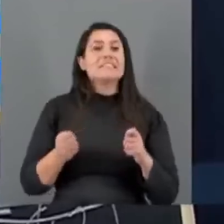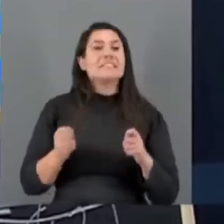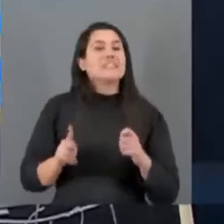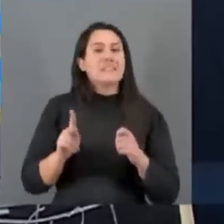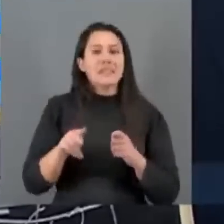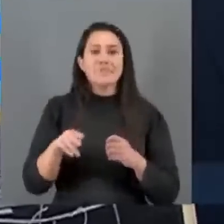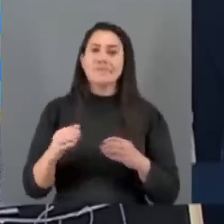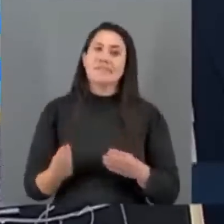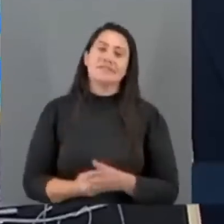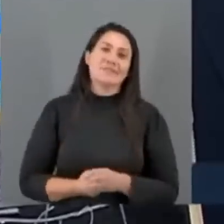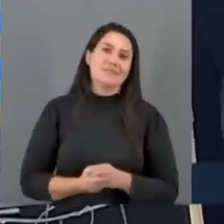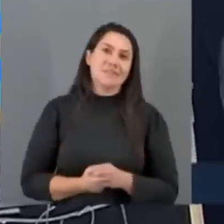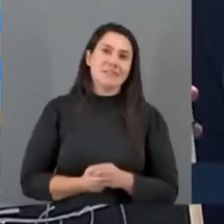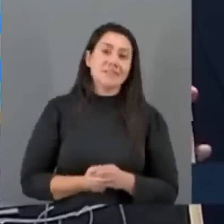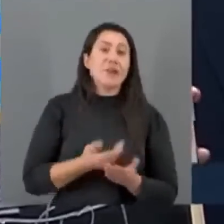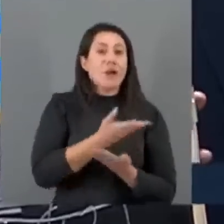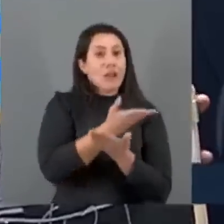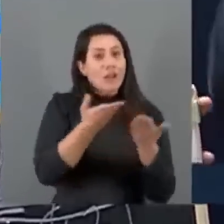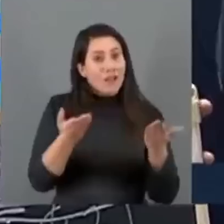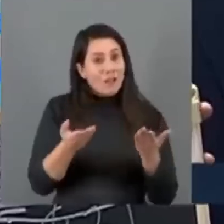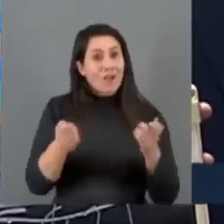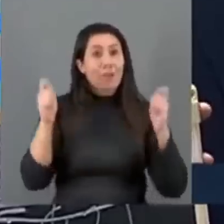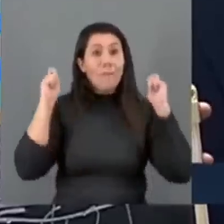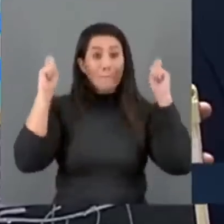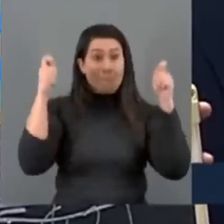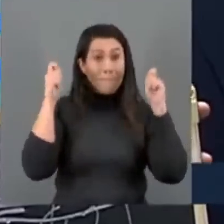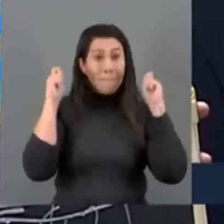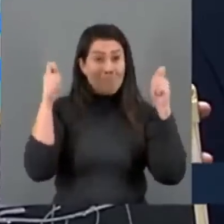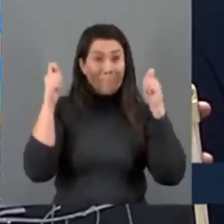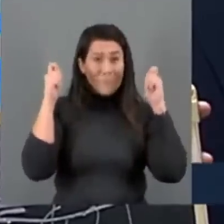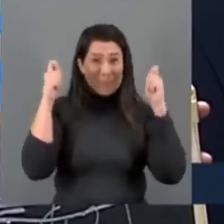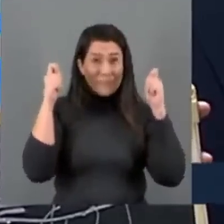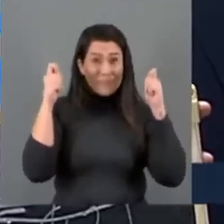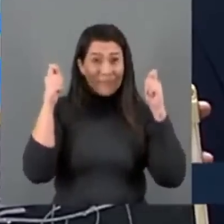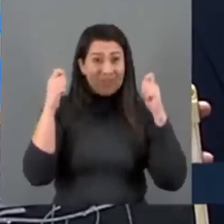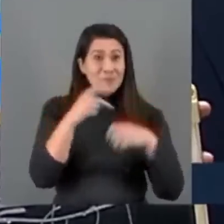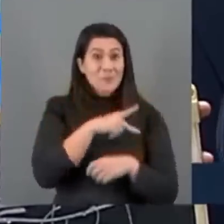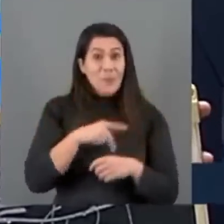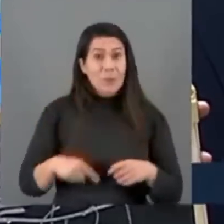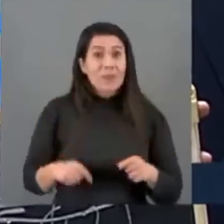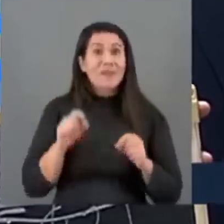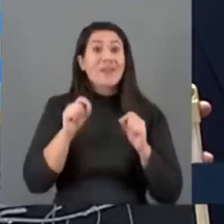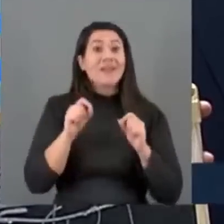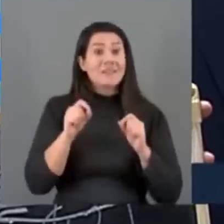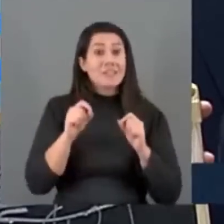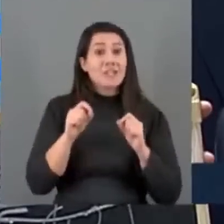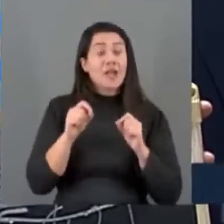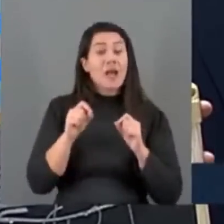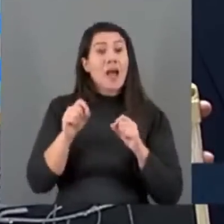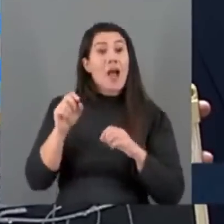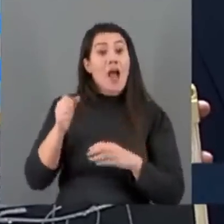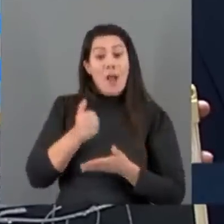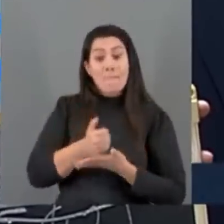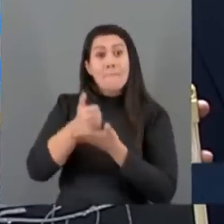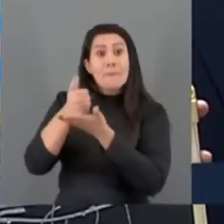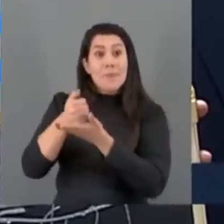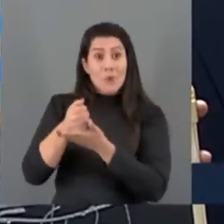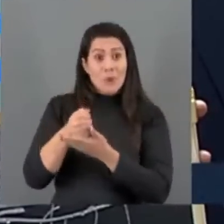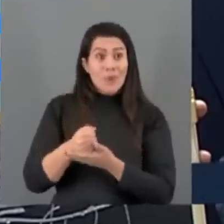O senhor fez manifestações públicas em defesa do presidente